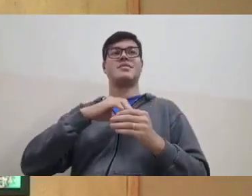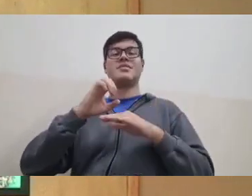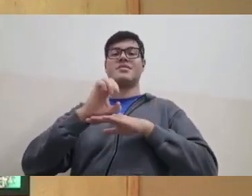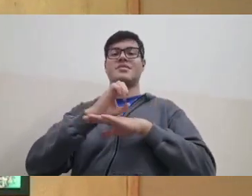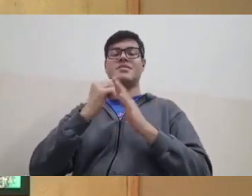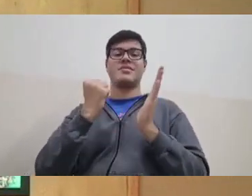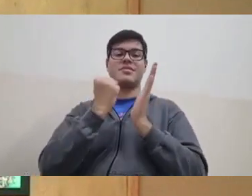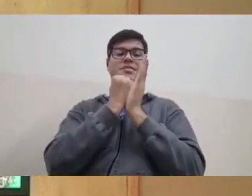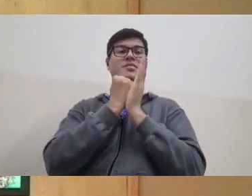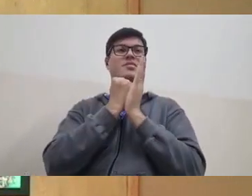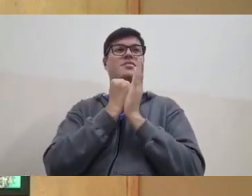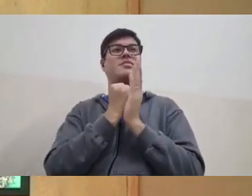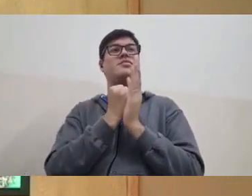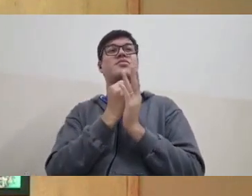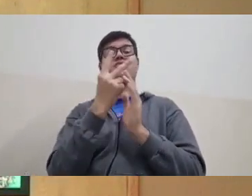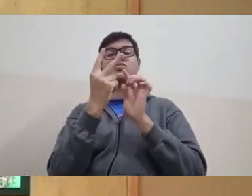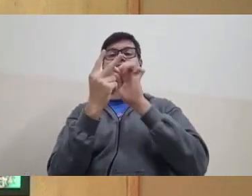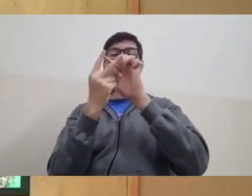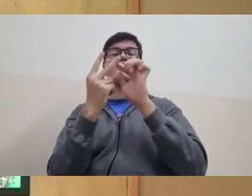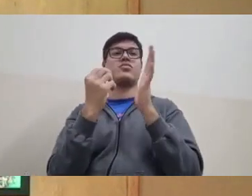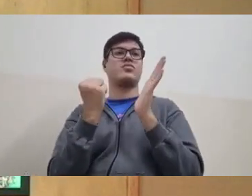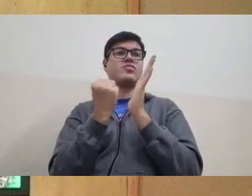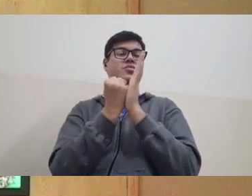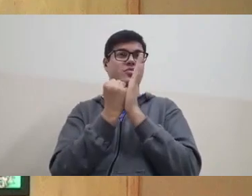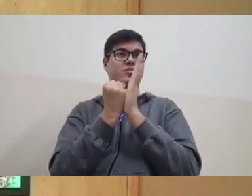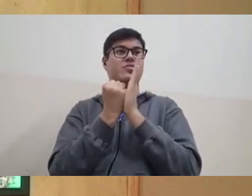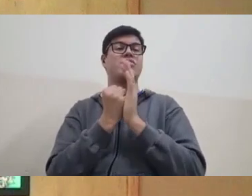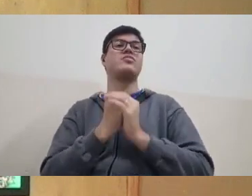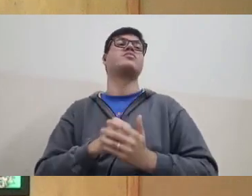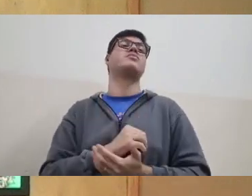uma marca tem duas marcas